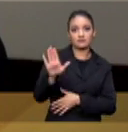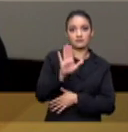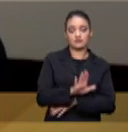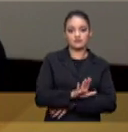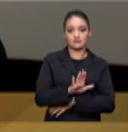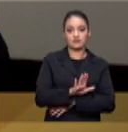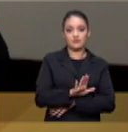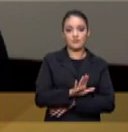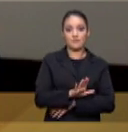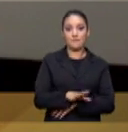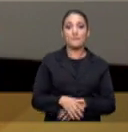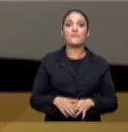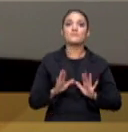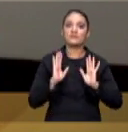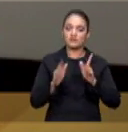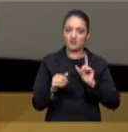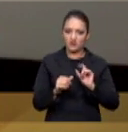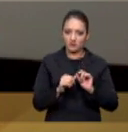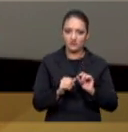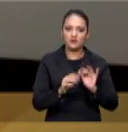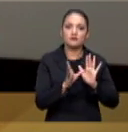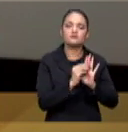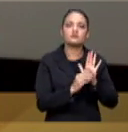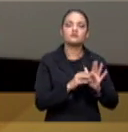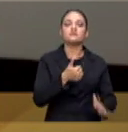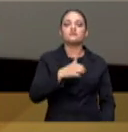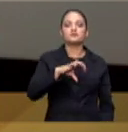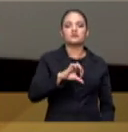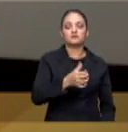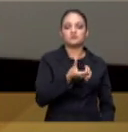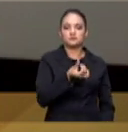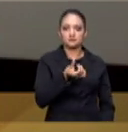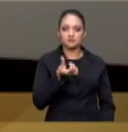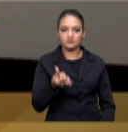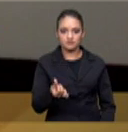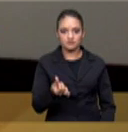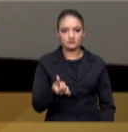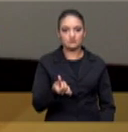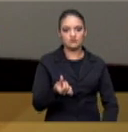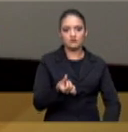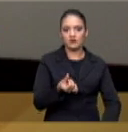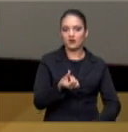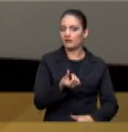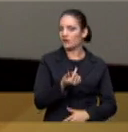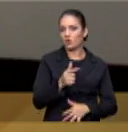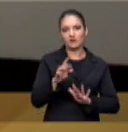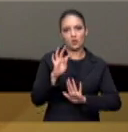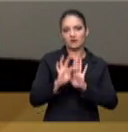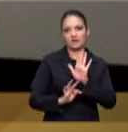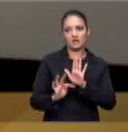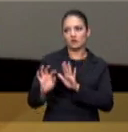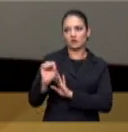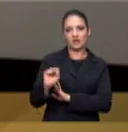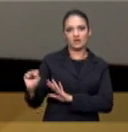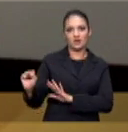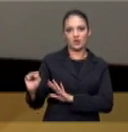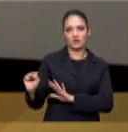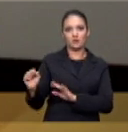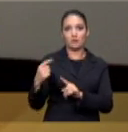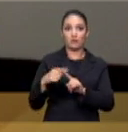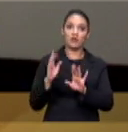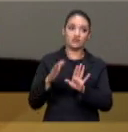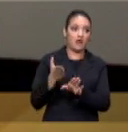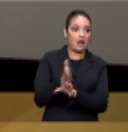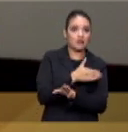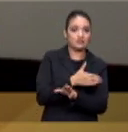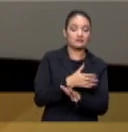Nacional, que foi editado em 1966, obviamente que não tem a redação da Constituição de 88.